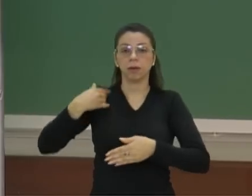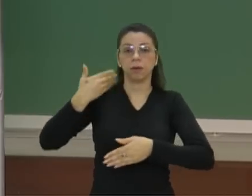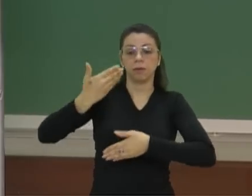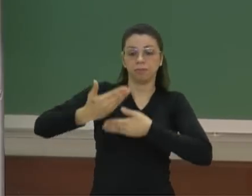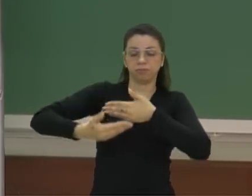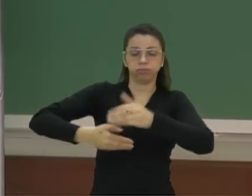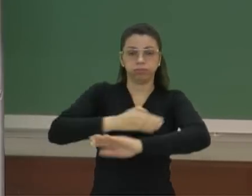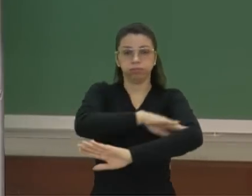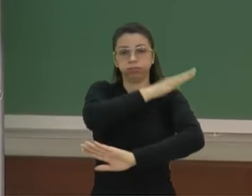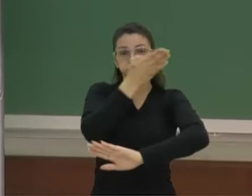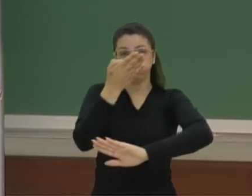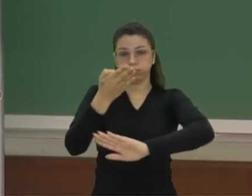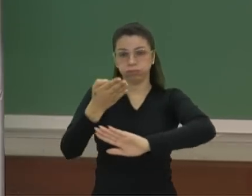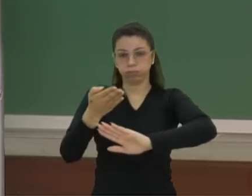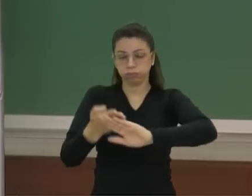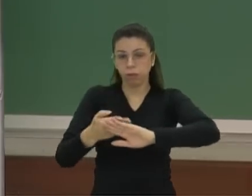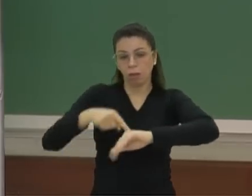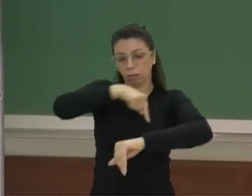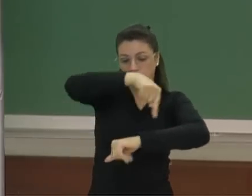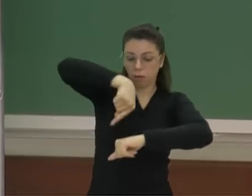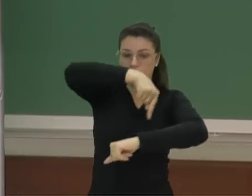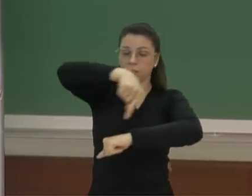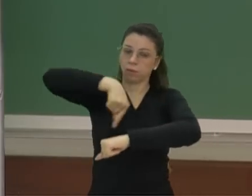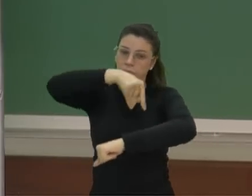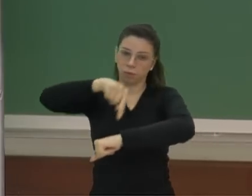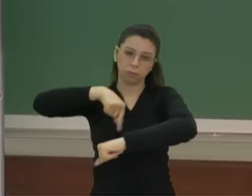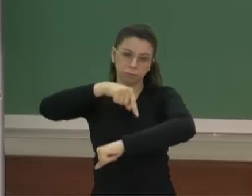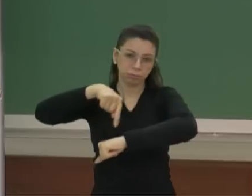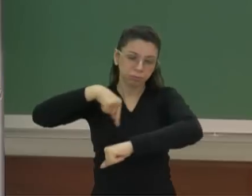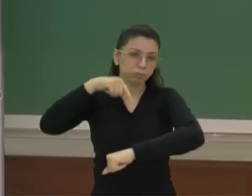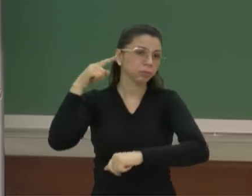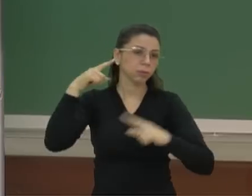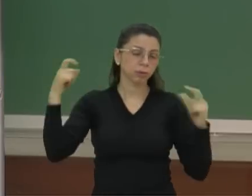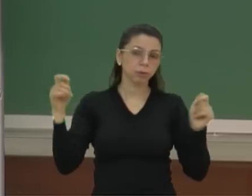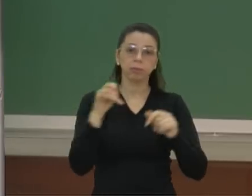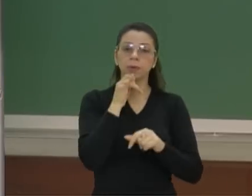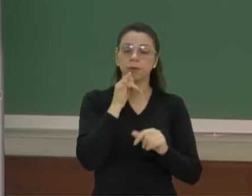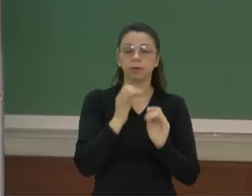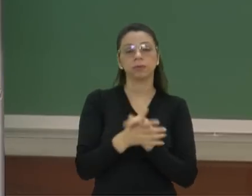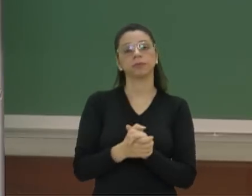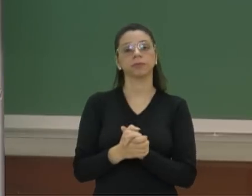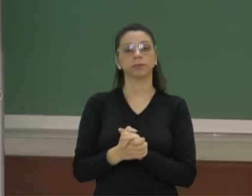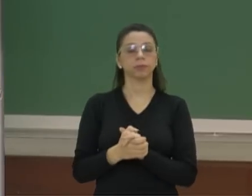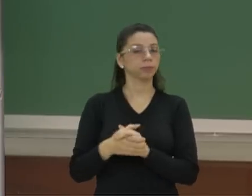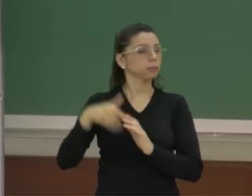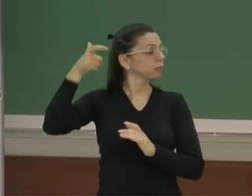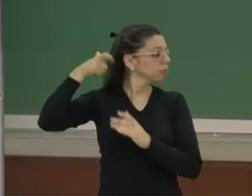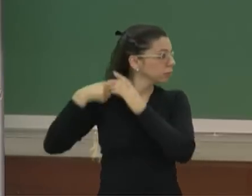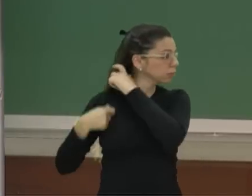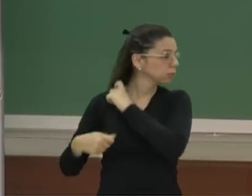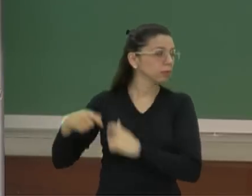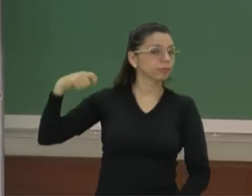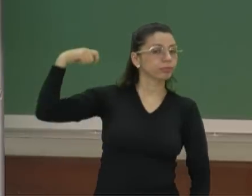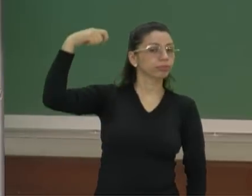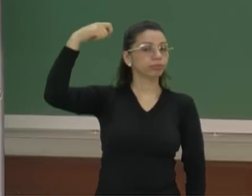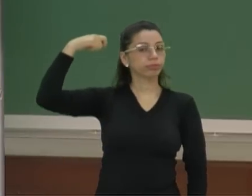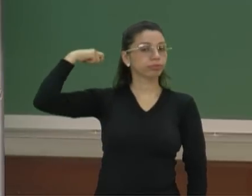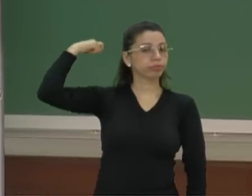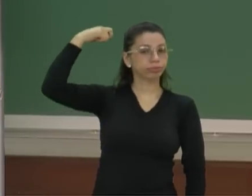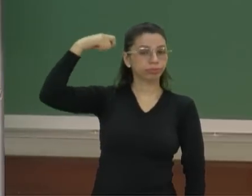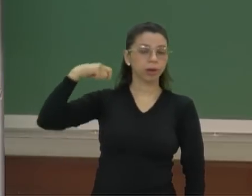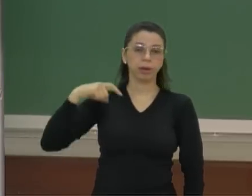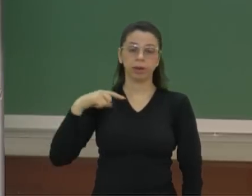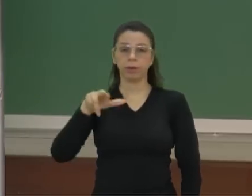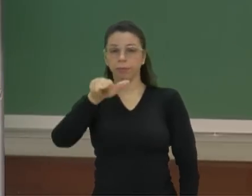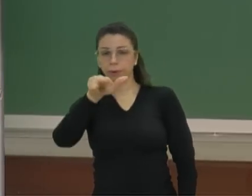tempo expostos a este som. Então, por exemplo, um secador de cabelos. Quem tem uma irmã ou uma